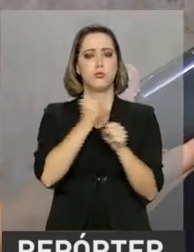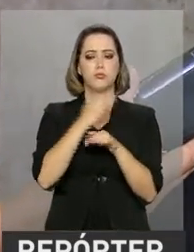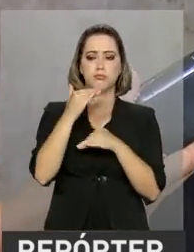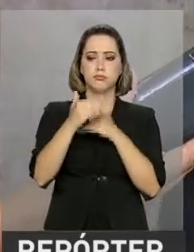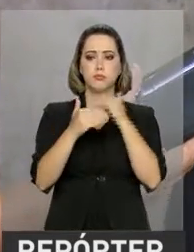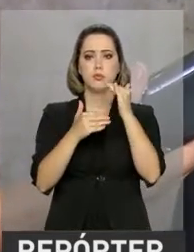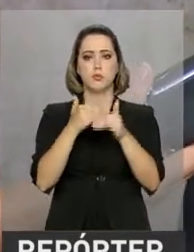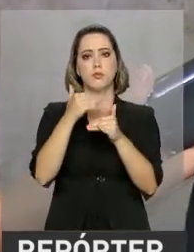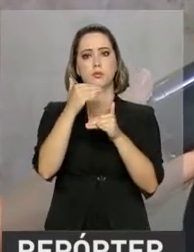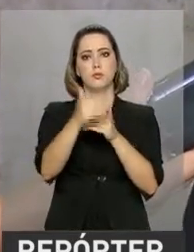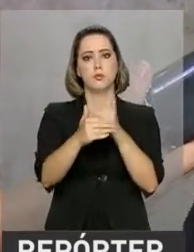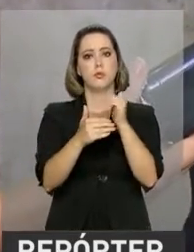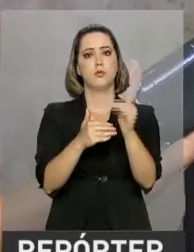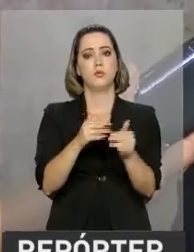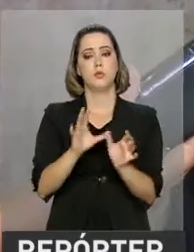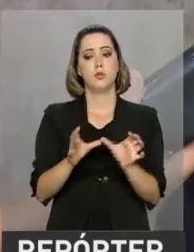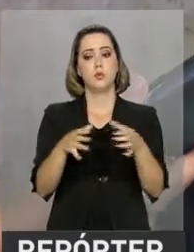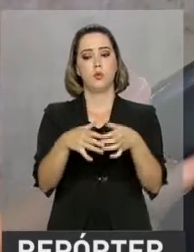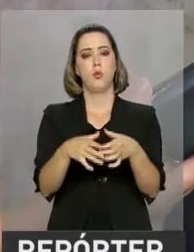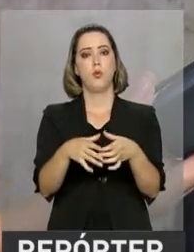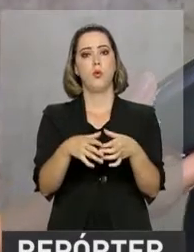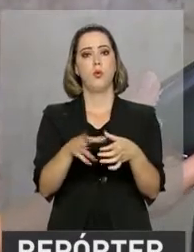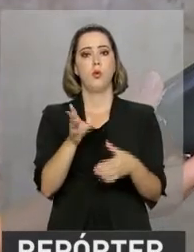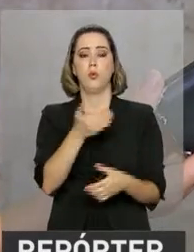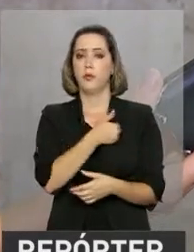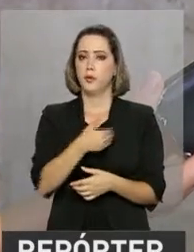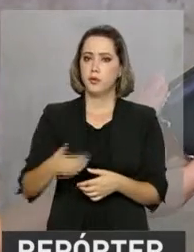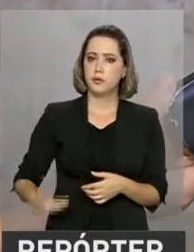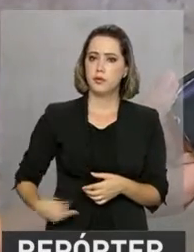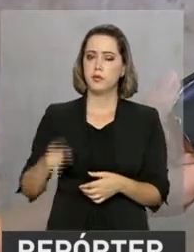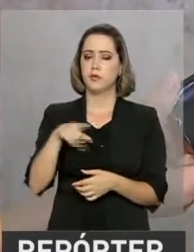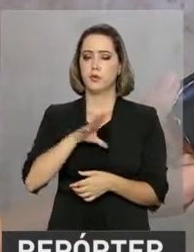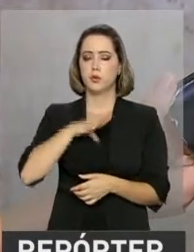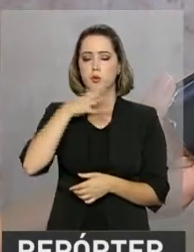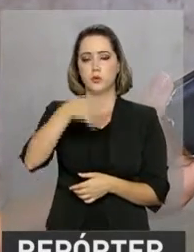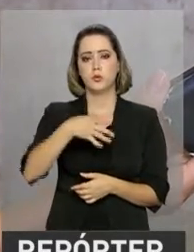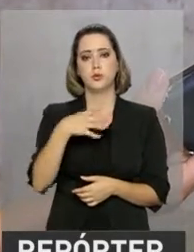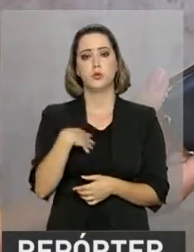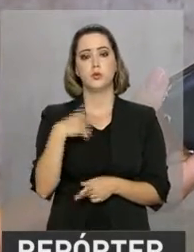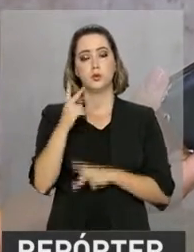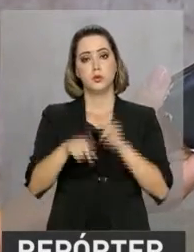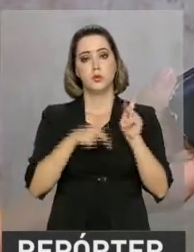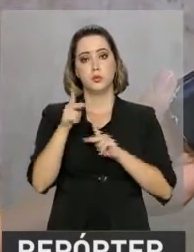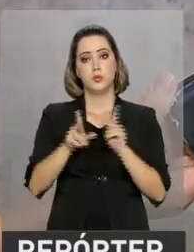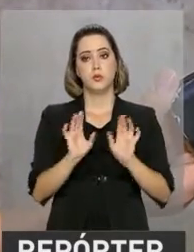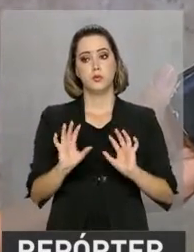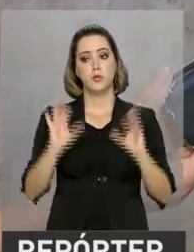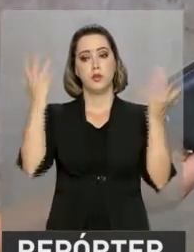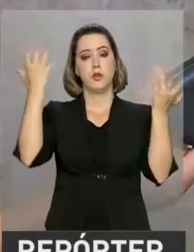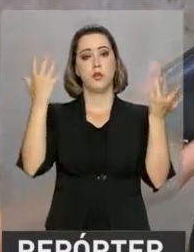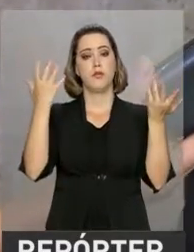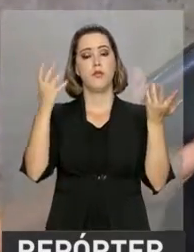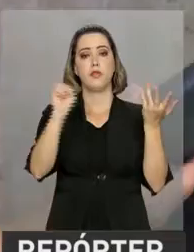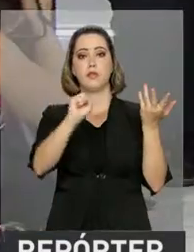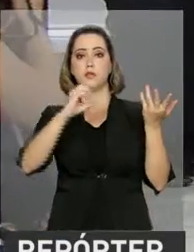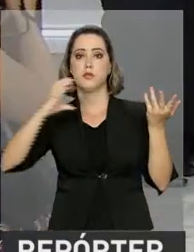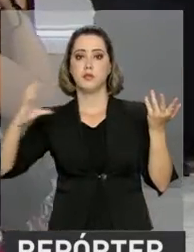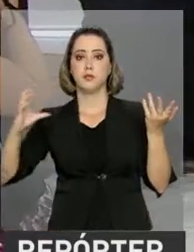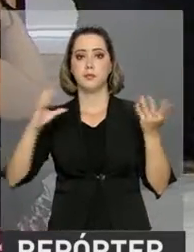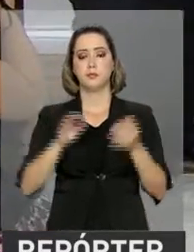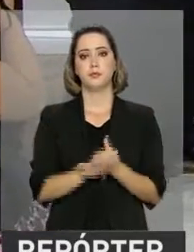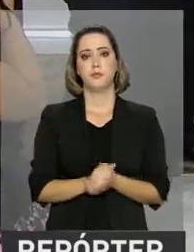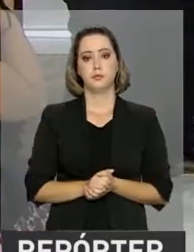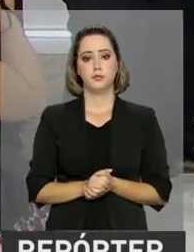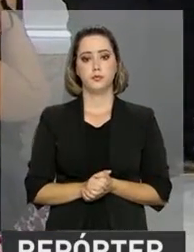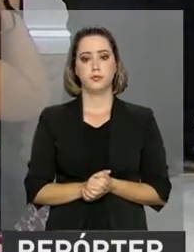mais este setor que é um setor que orgulha o povo de santa catarina que são as festas de santa catarina durante